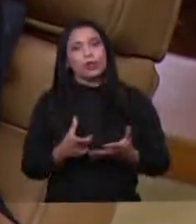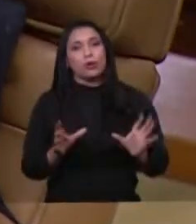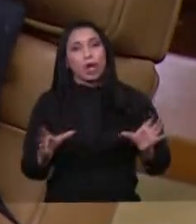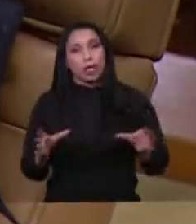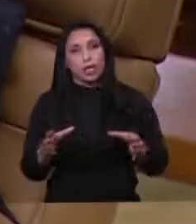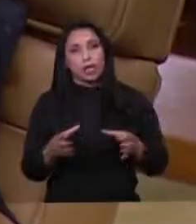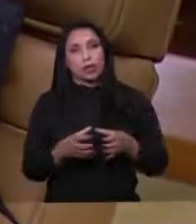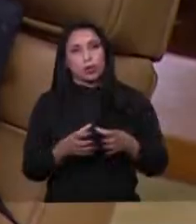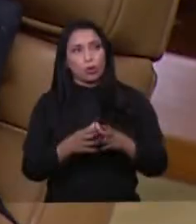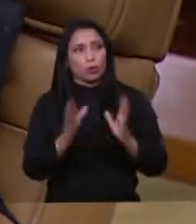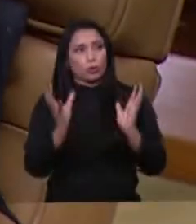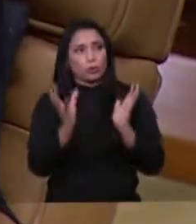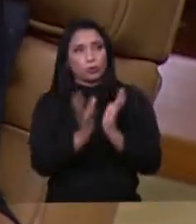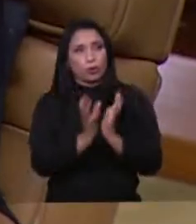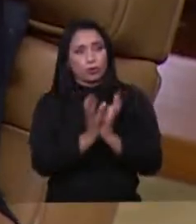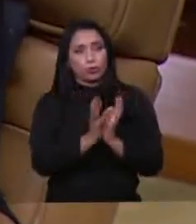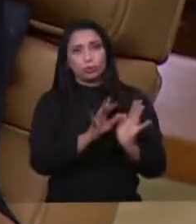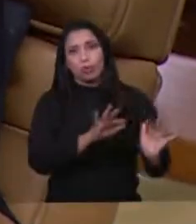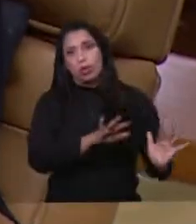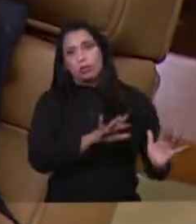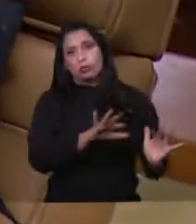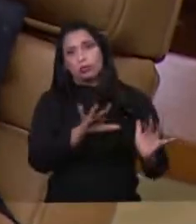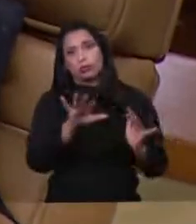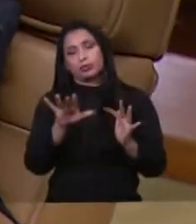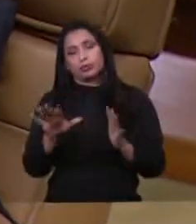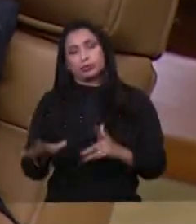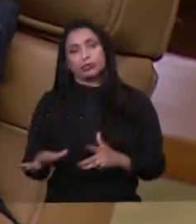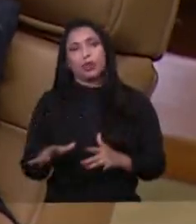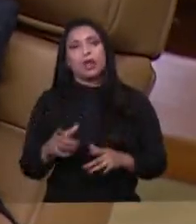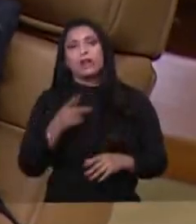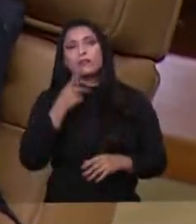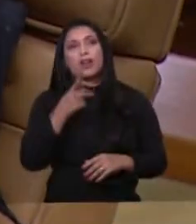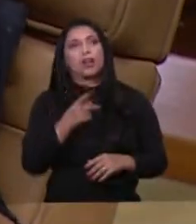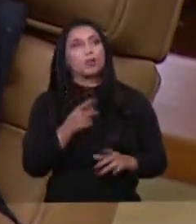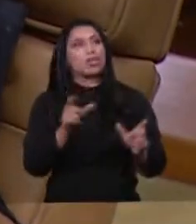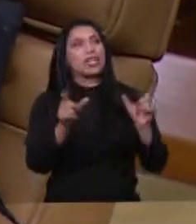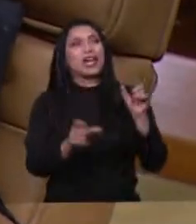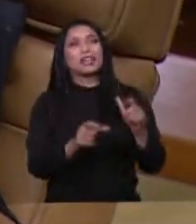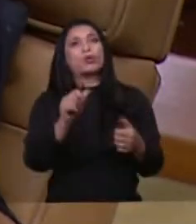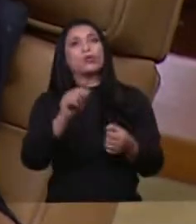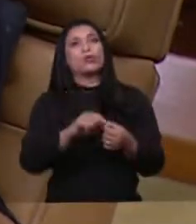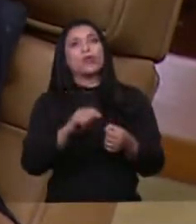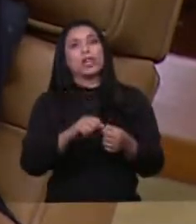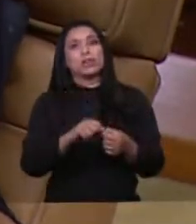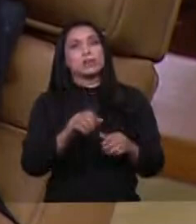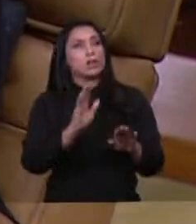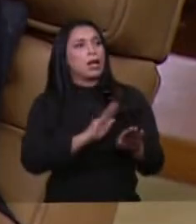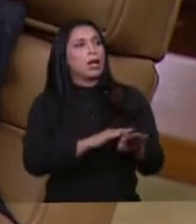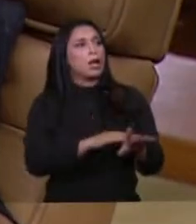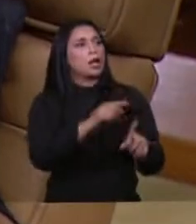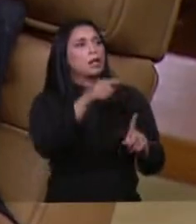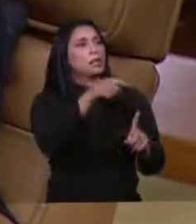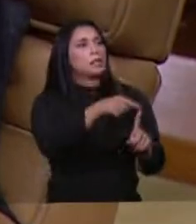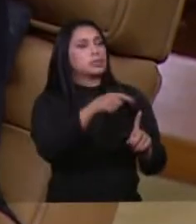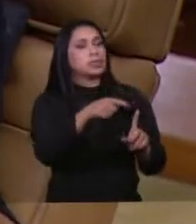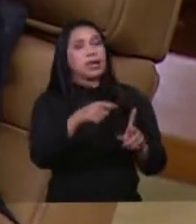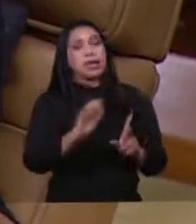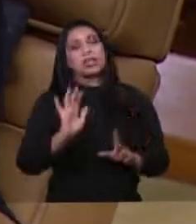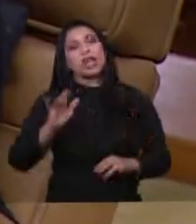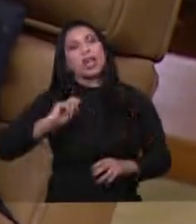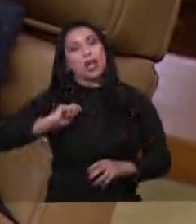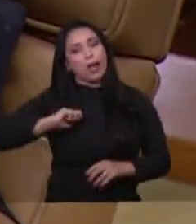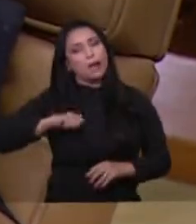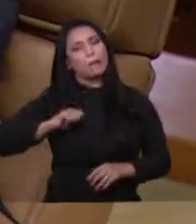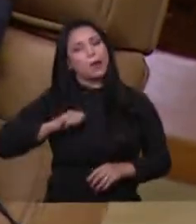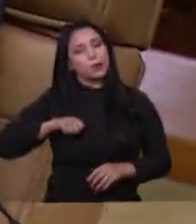você especificar a atitude de cada um. E isso já é o próprio dolo que